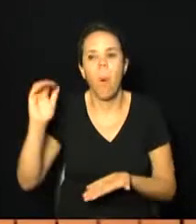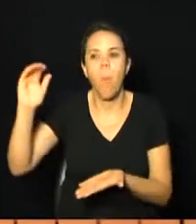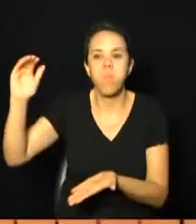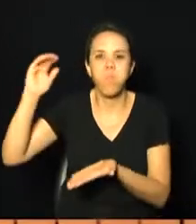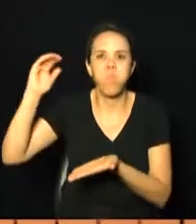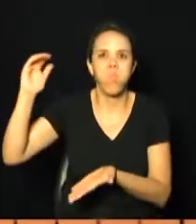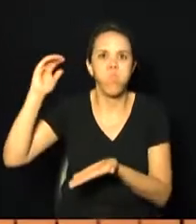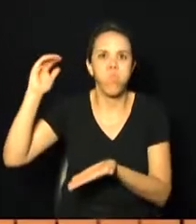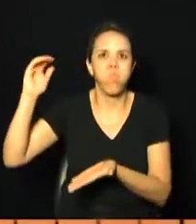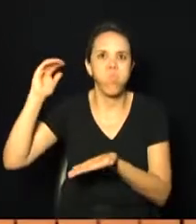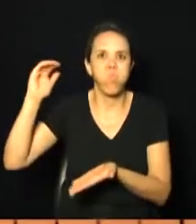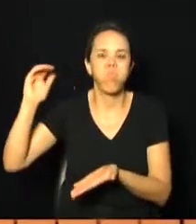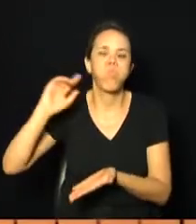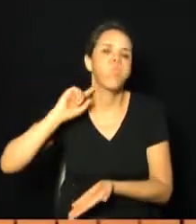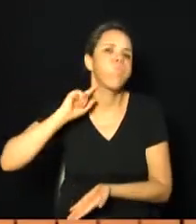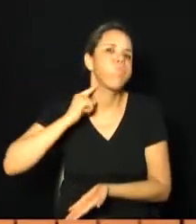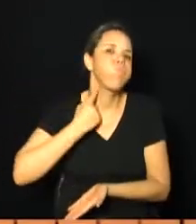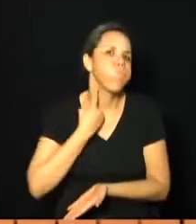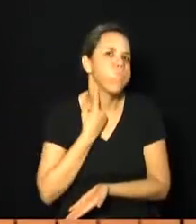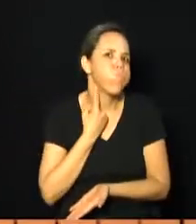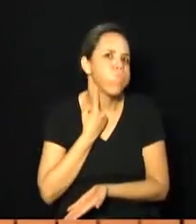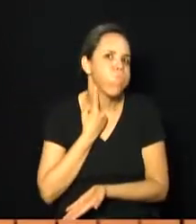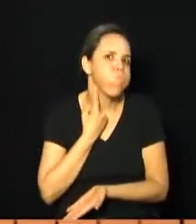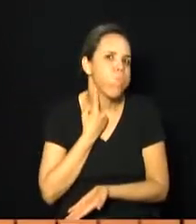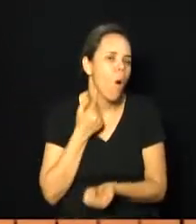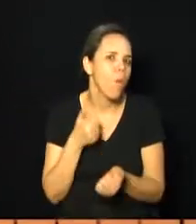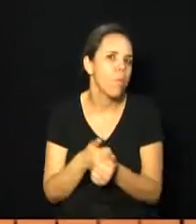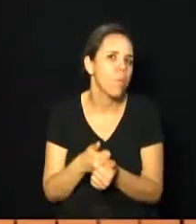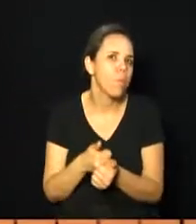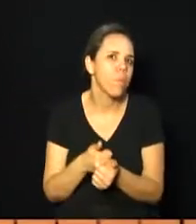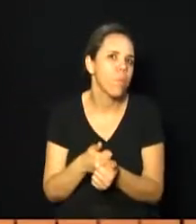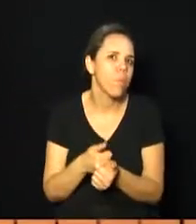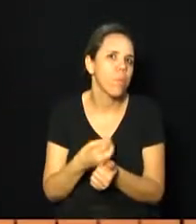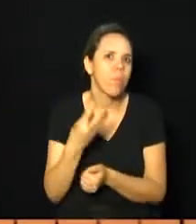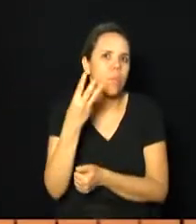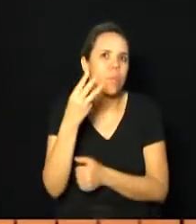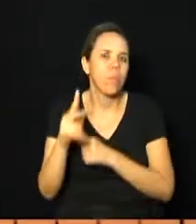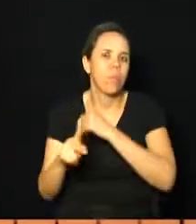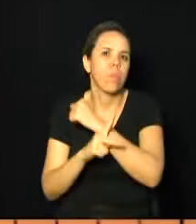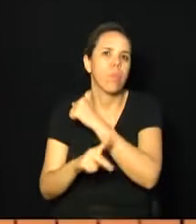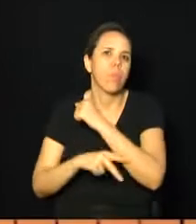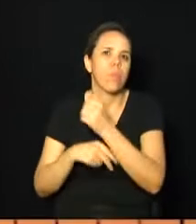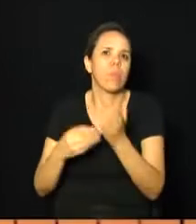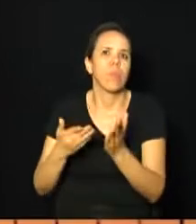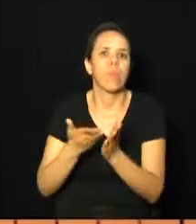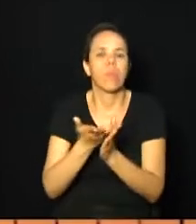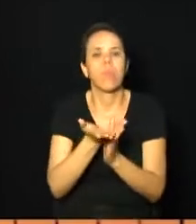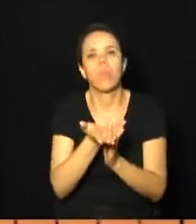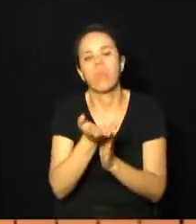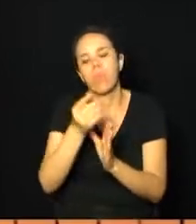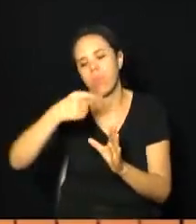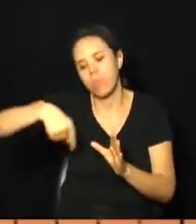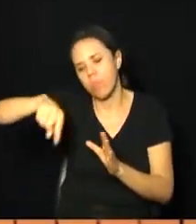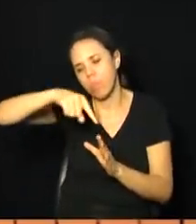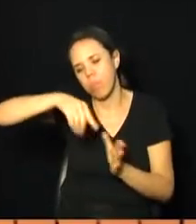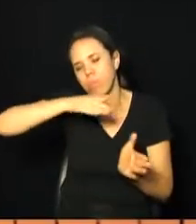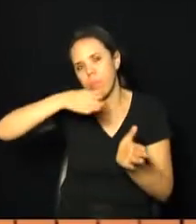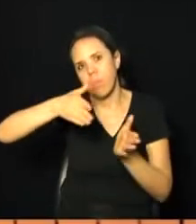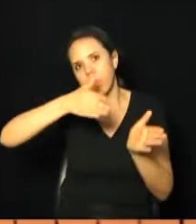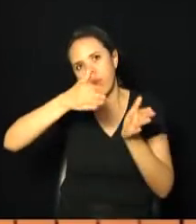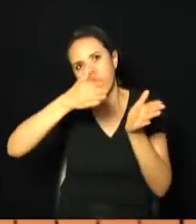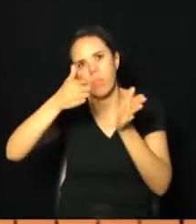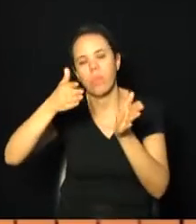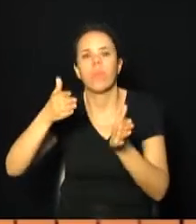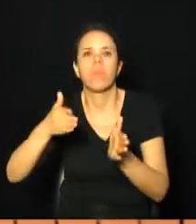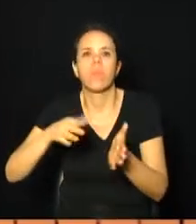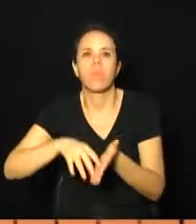toneladas ali de lixo próximo à região das Três Pontes, que tem uma curva de rio, que a gente acabou